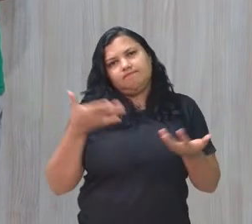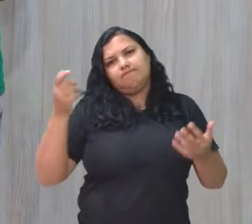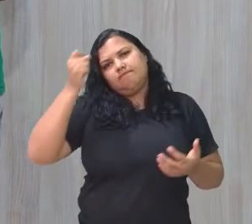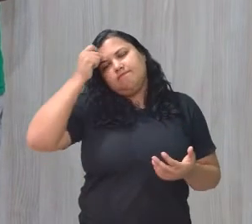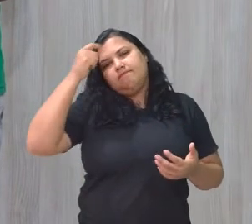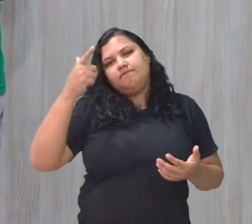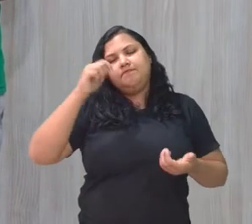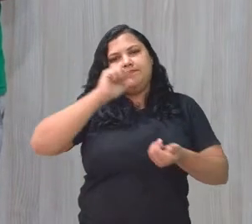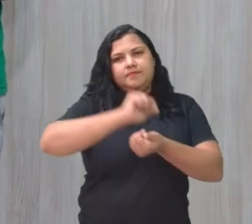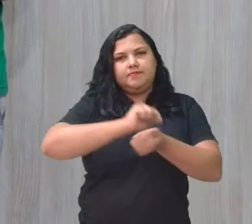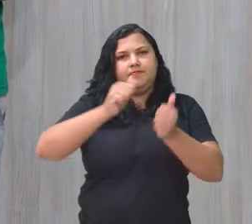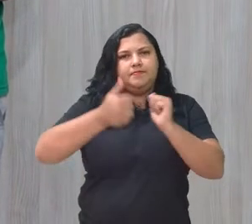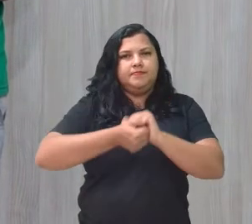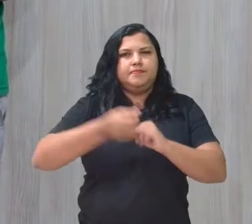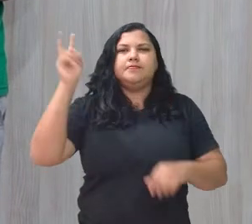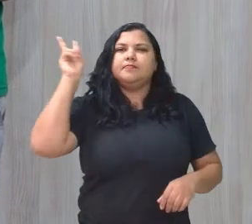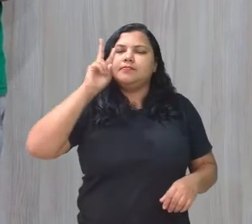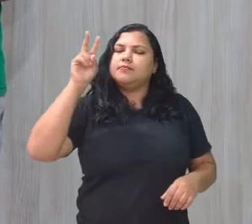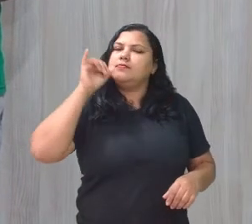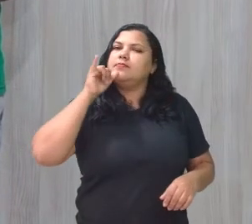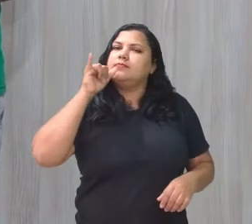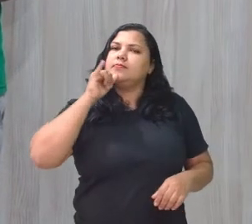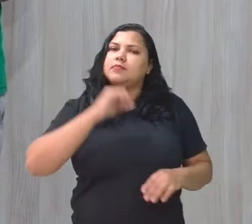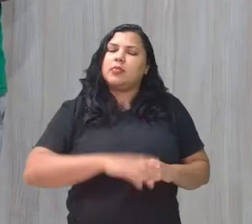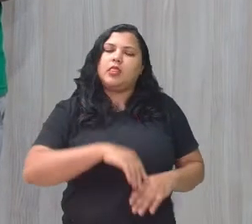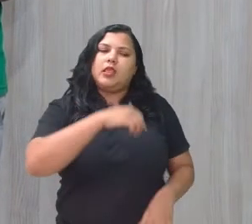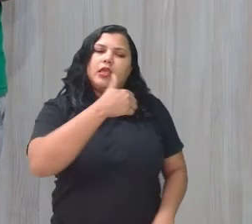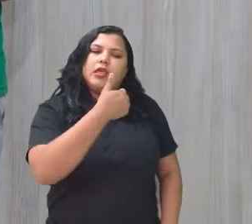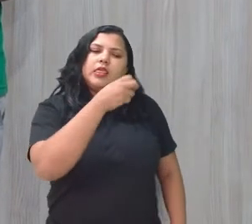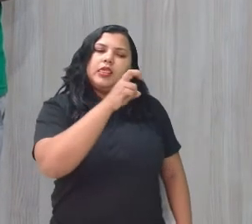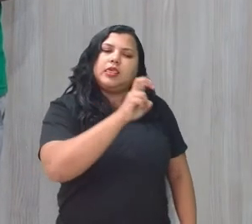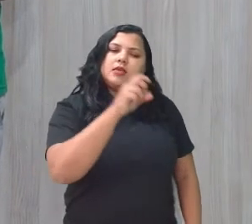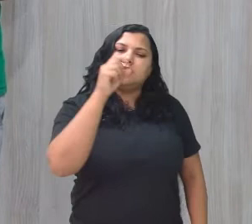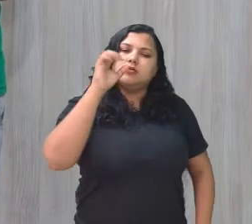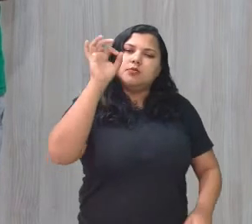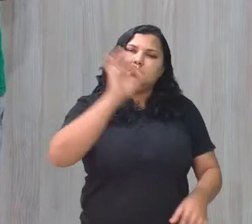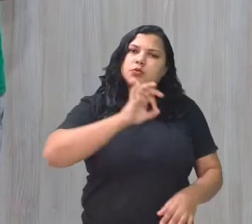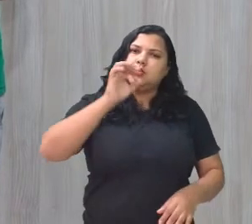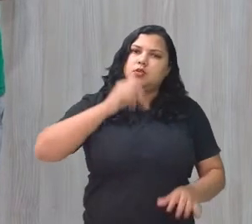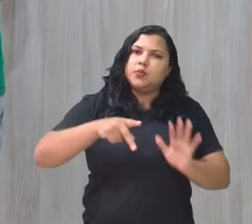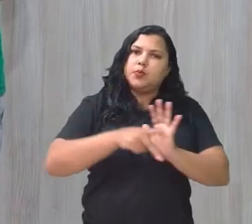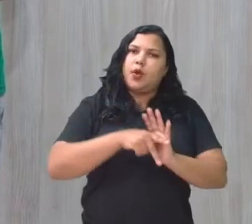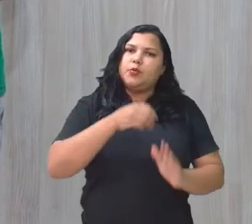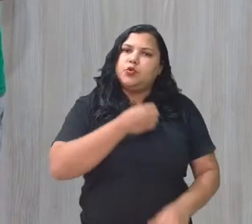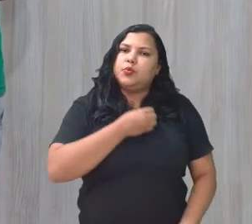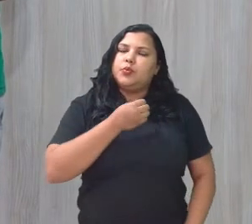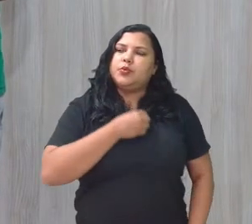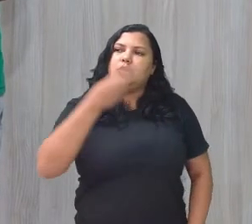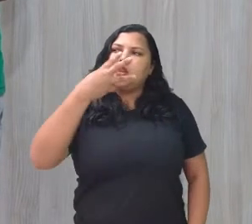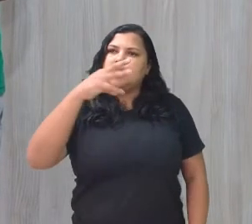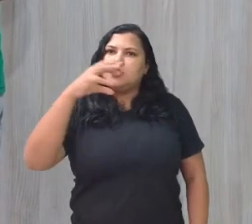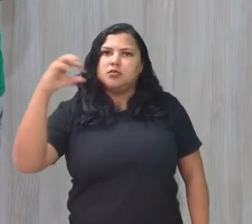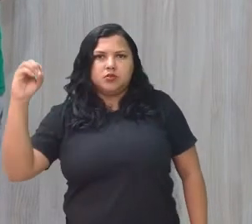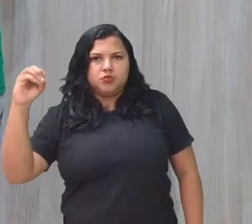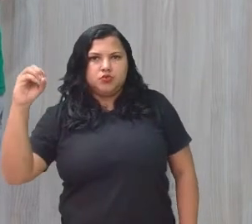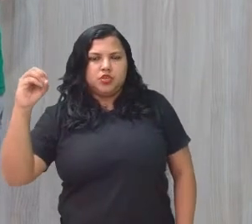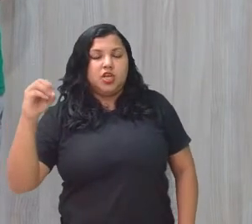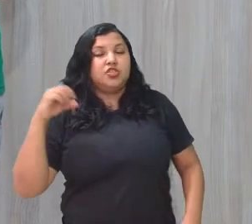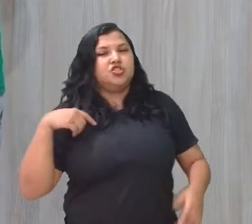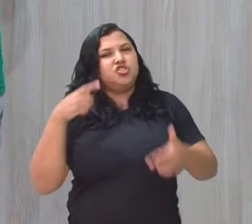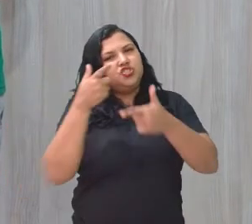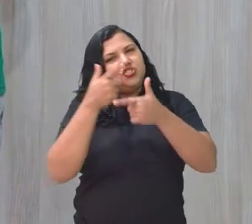essa adaptação. Lembra que a gente fez, por exemplo, nos 15% de 300, a gente pegou 300 e dividiu em 100 partes